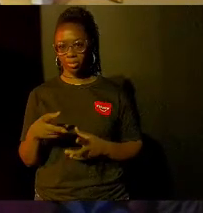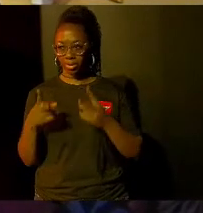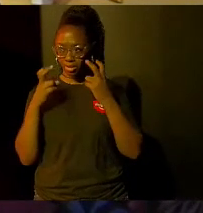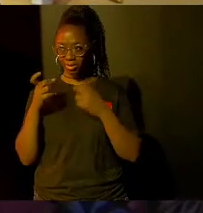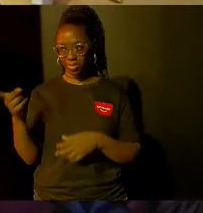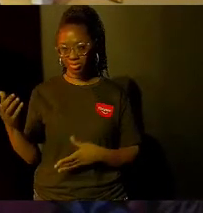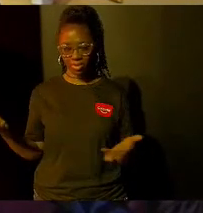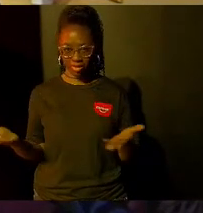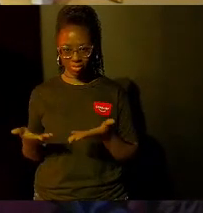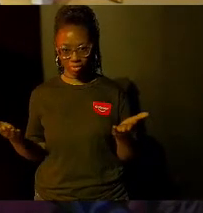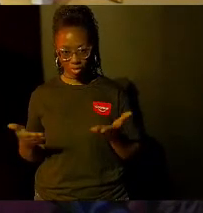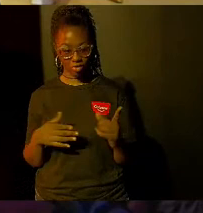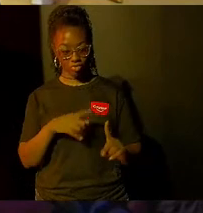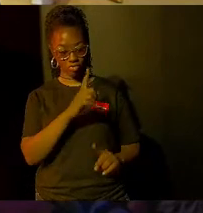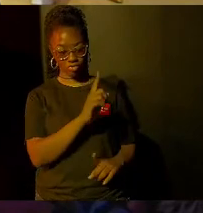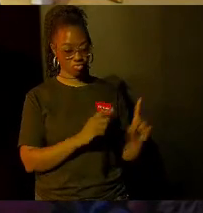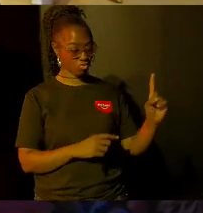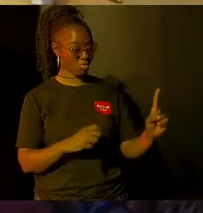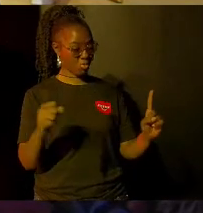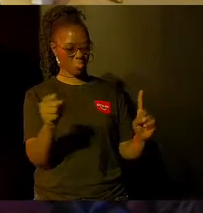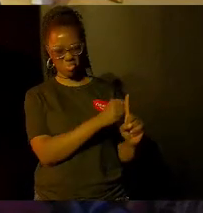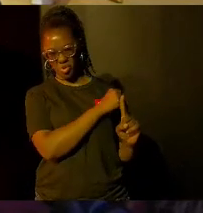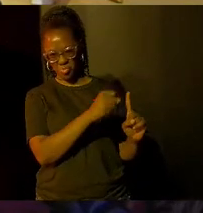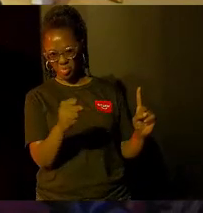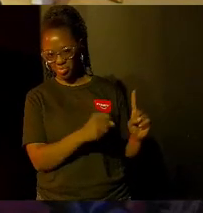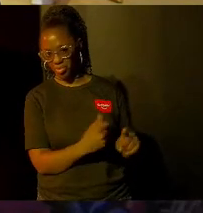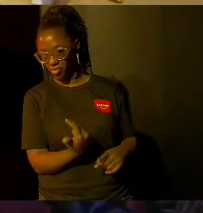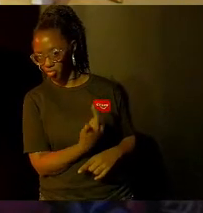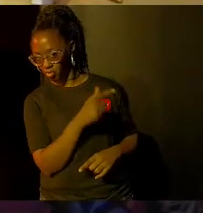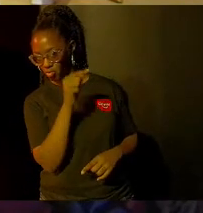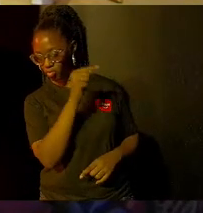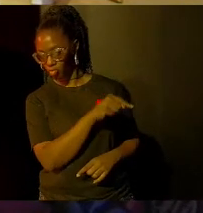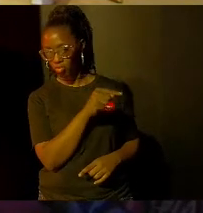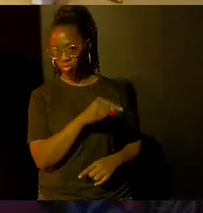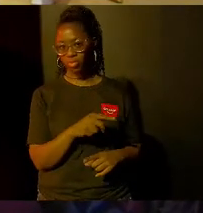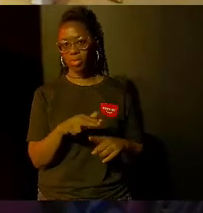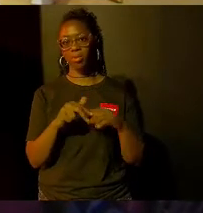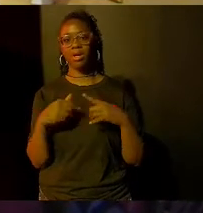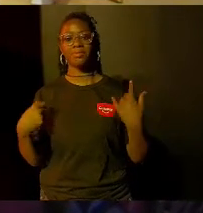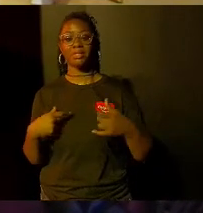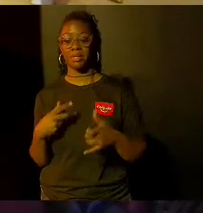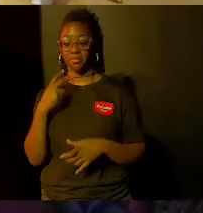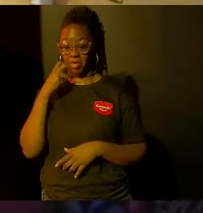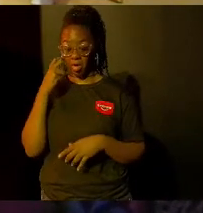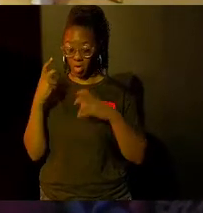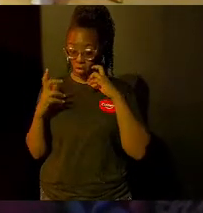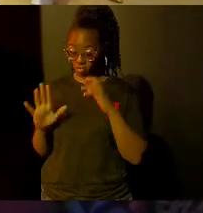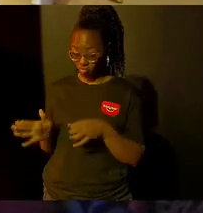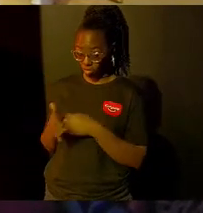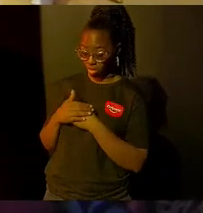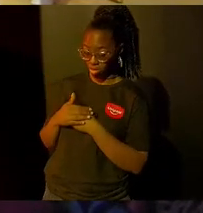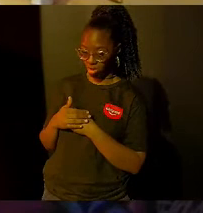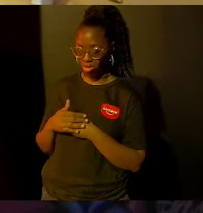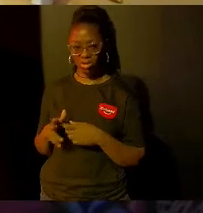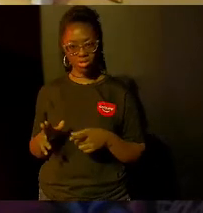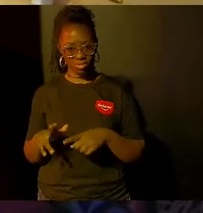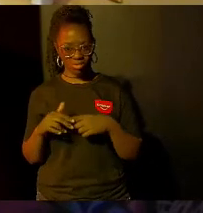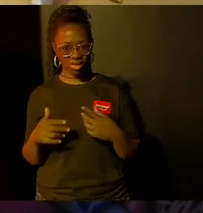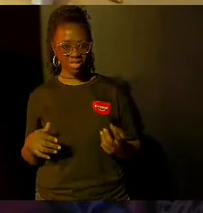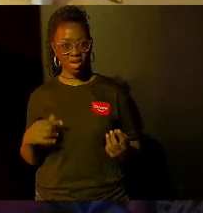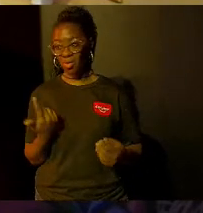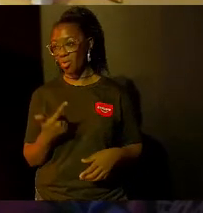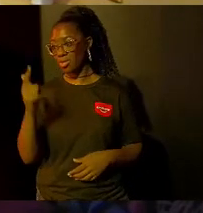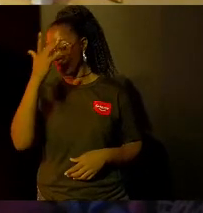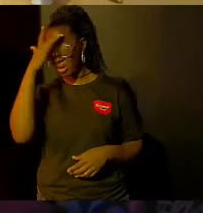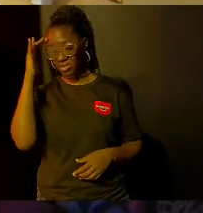carinha que esmurrou o outro desfigurou o outro porque levantou-se perante uma terceira pessoa